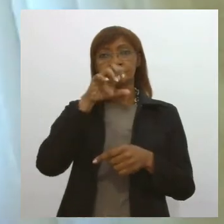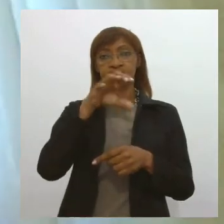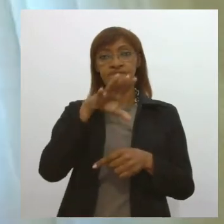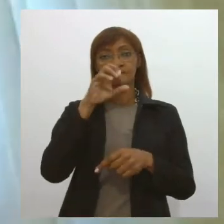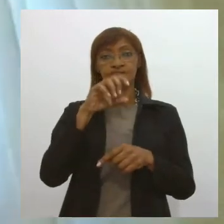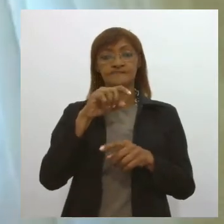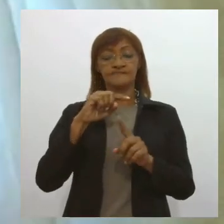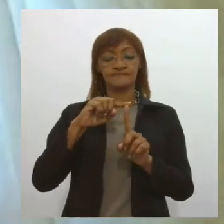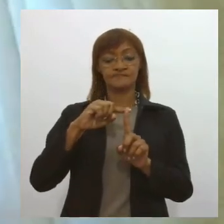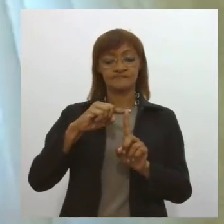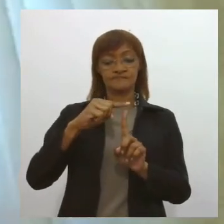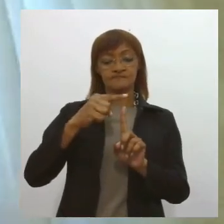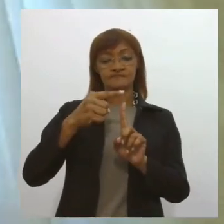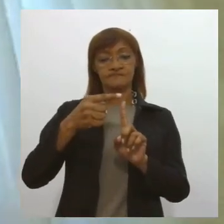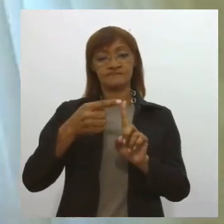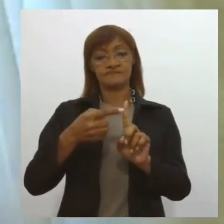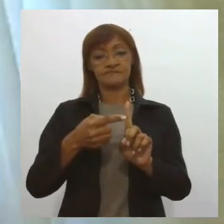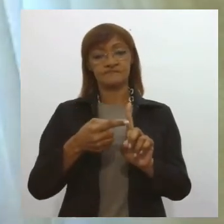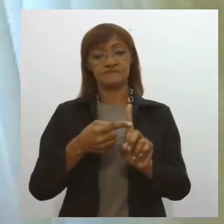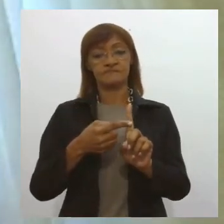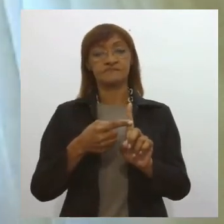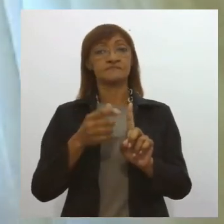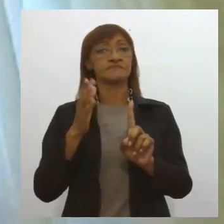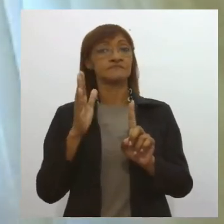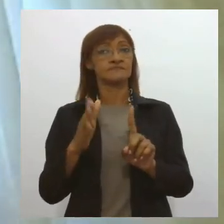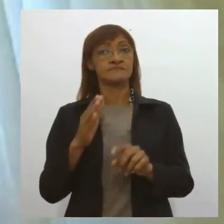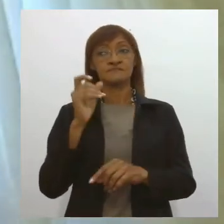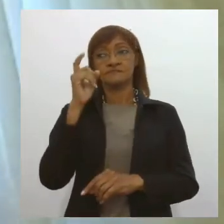cresce e restringe mais a respiração dessa paciente,